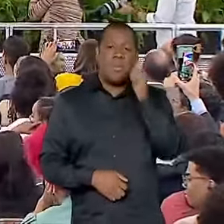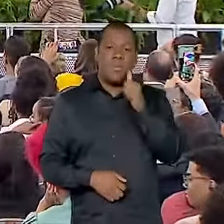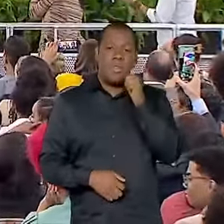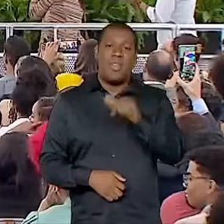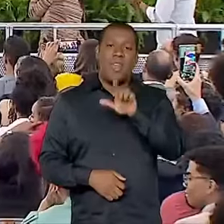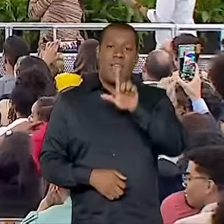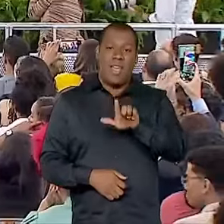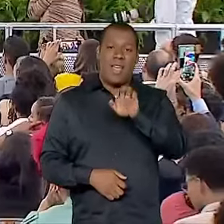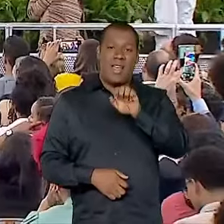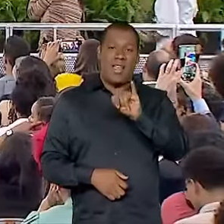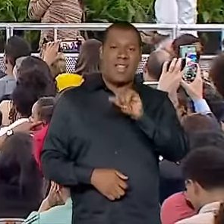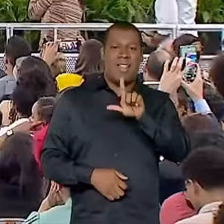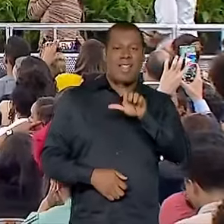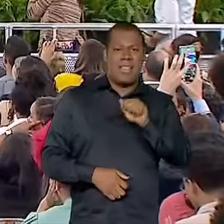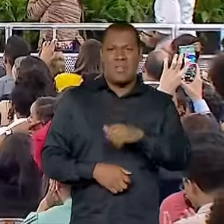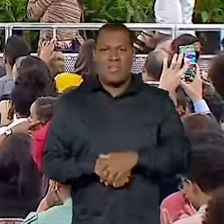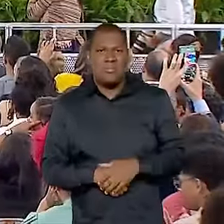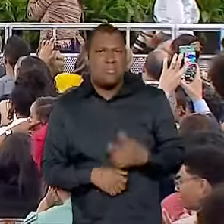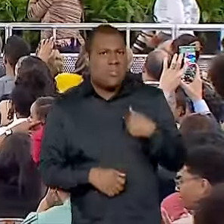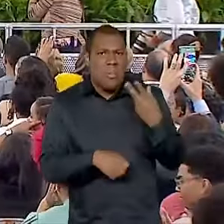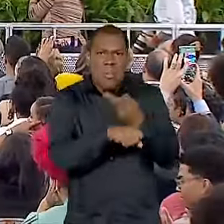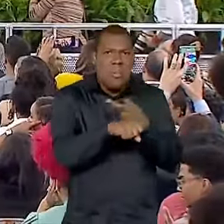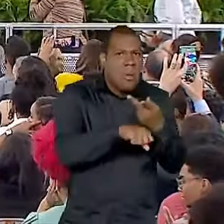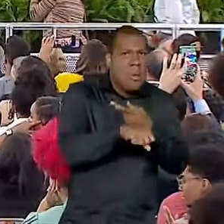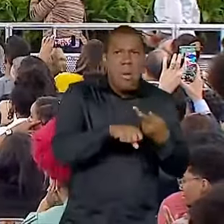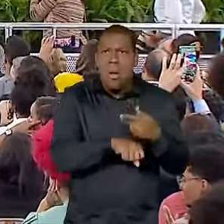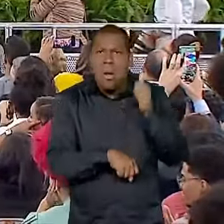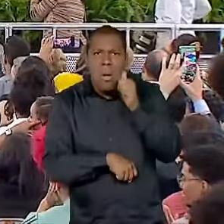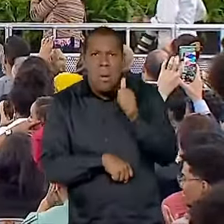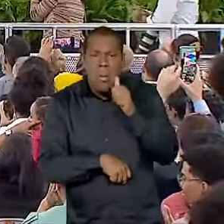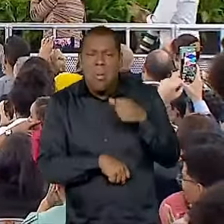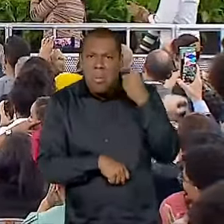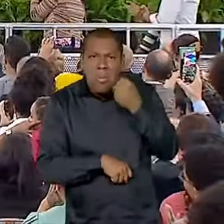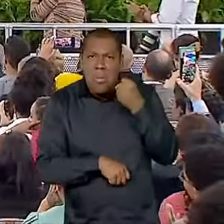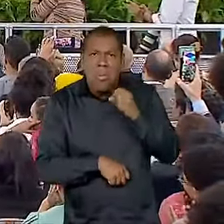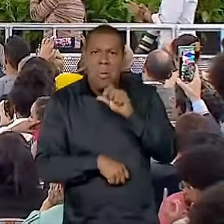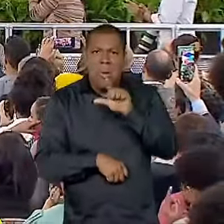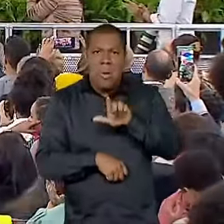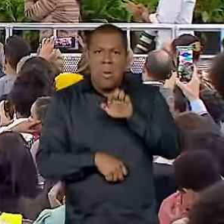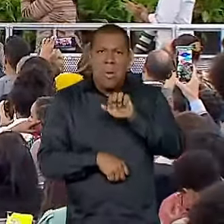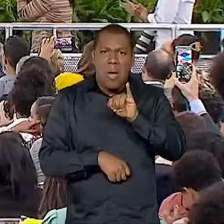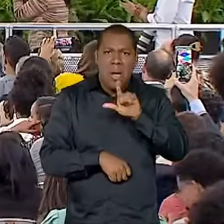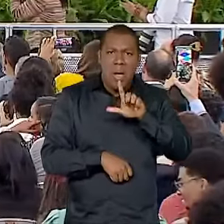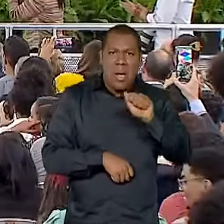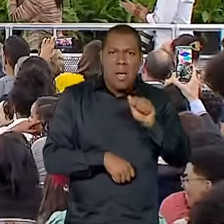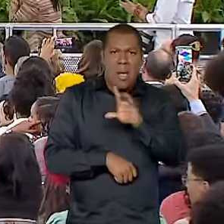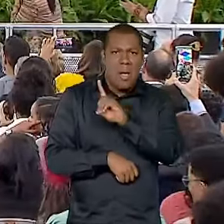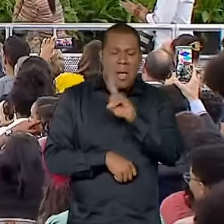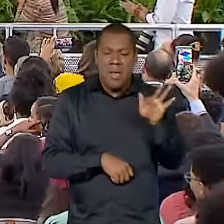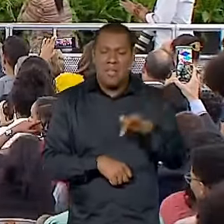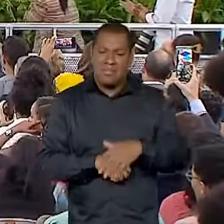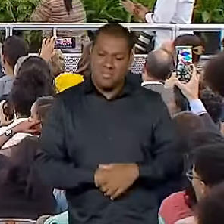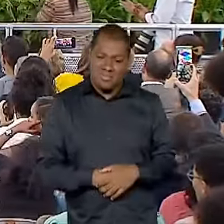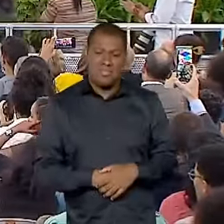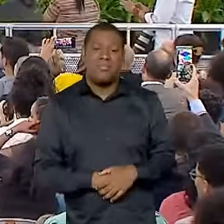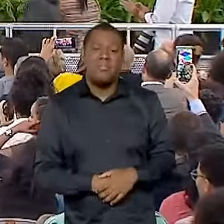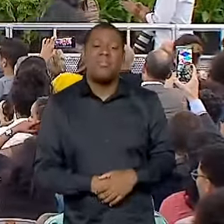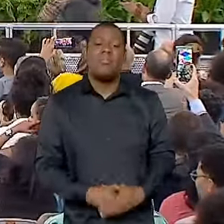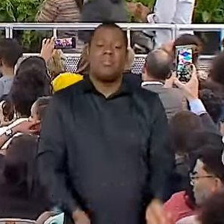está aqui o nome dela, sabe, da Leila. Não está aqui? Bem, quero